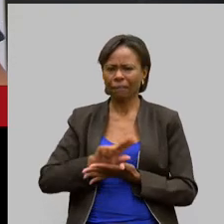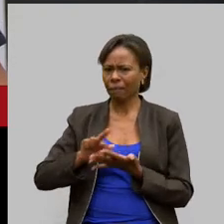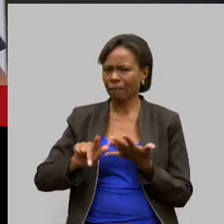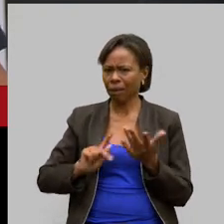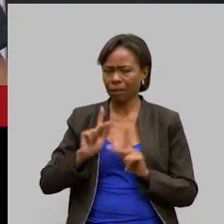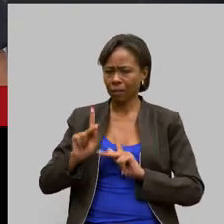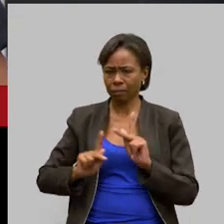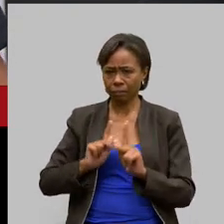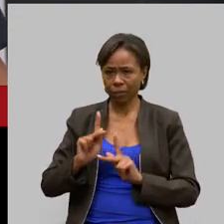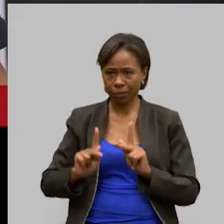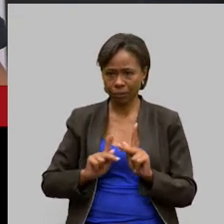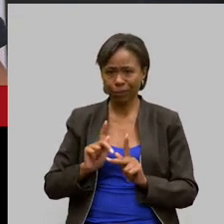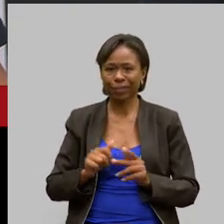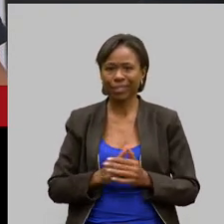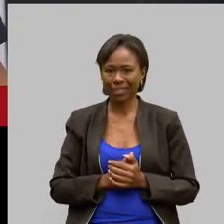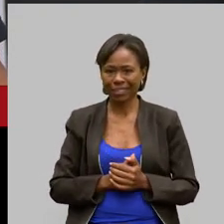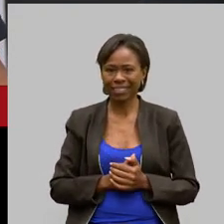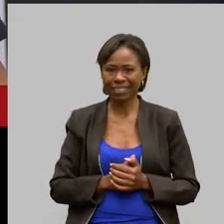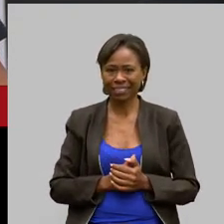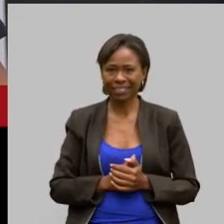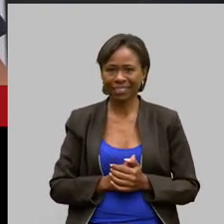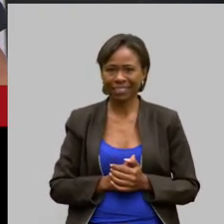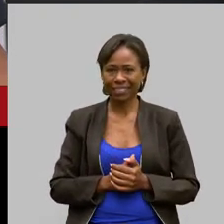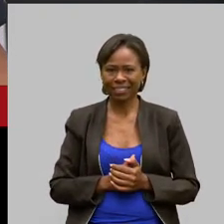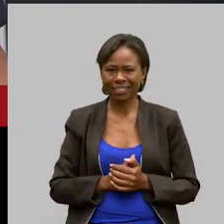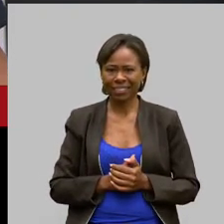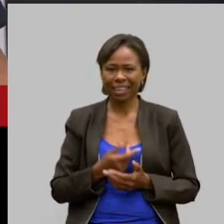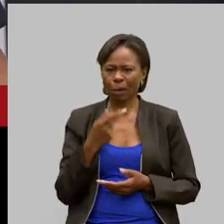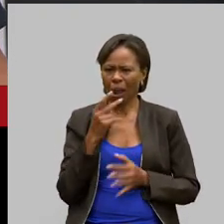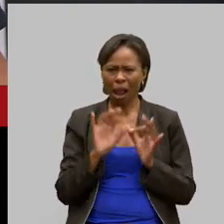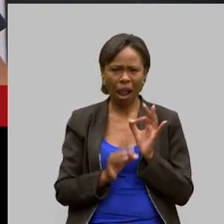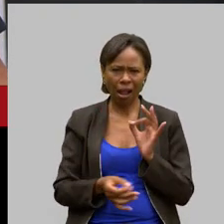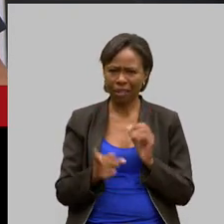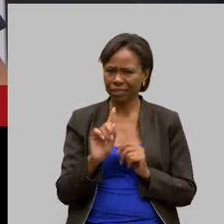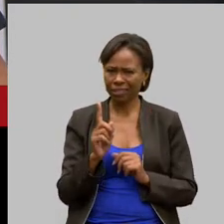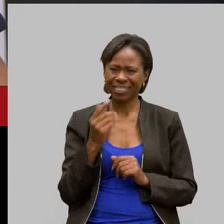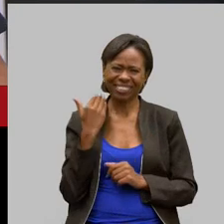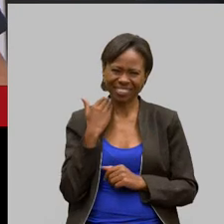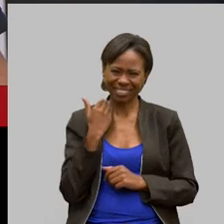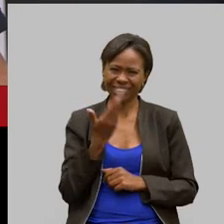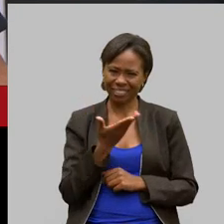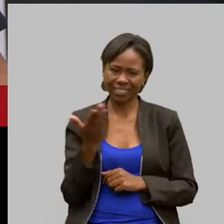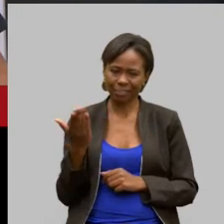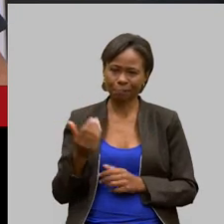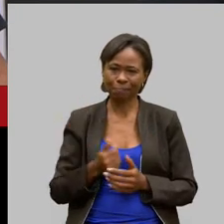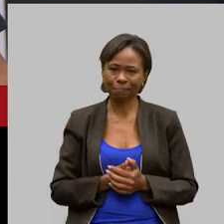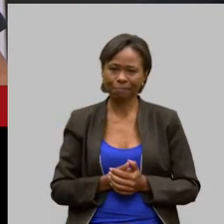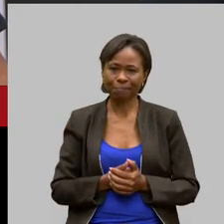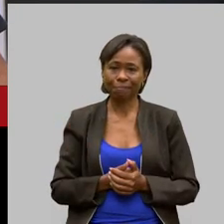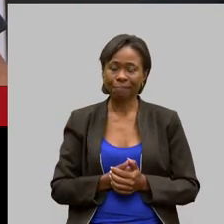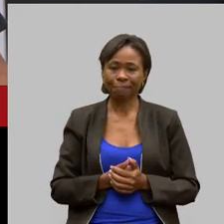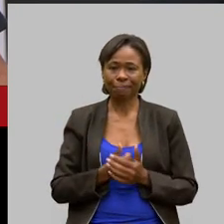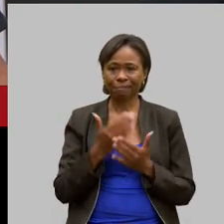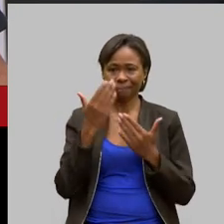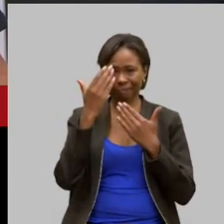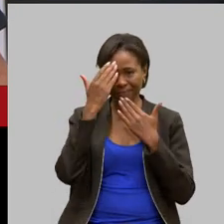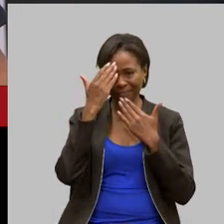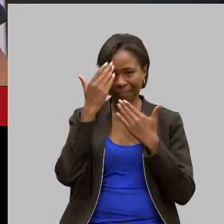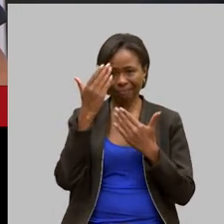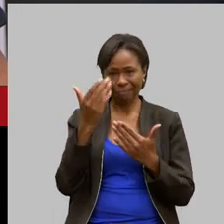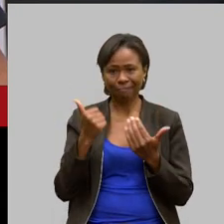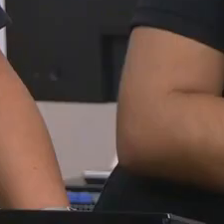mundo aqui porque senão acho que já tá todo mundo cansado e e assim agradecer de coração o